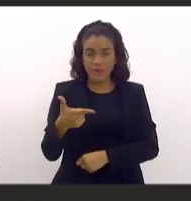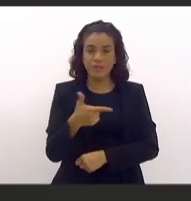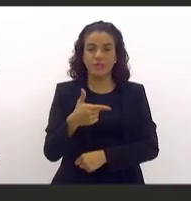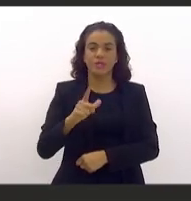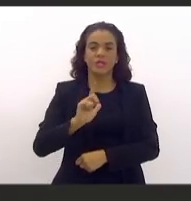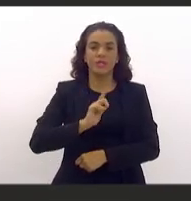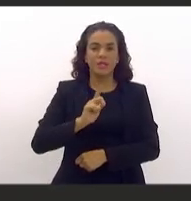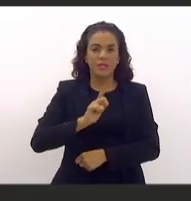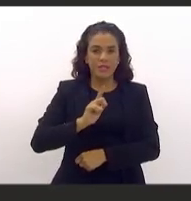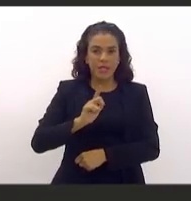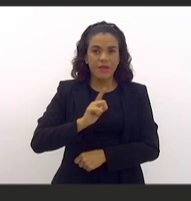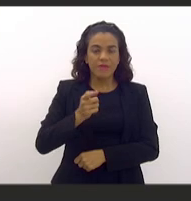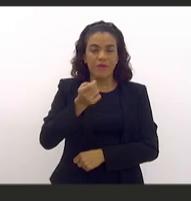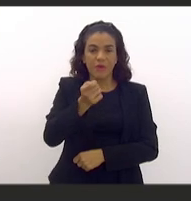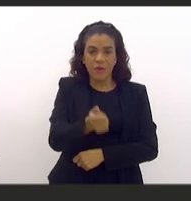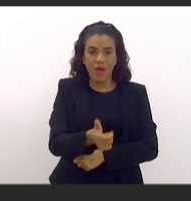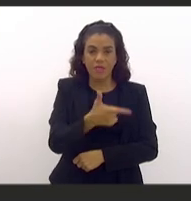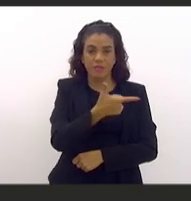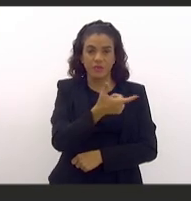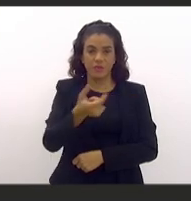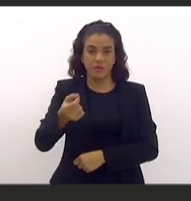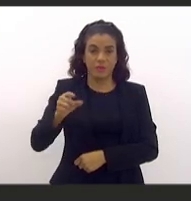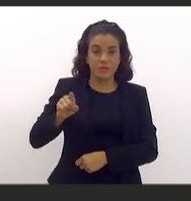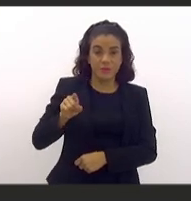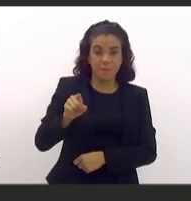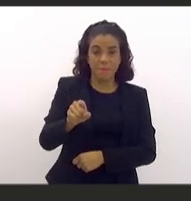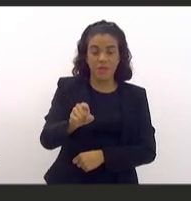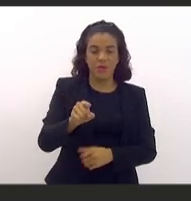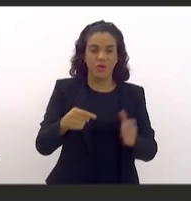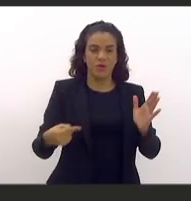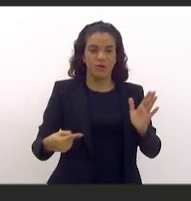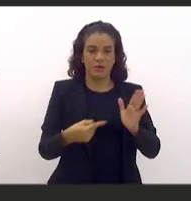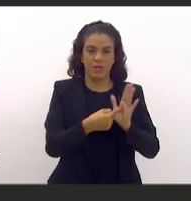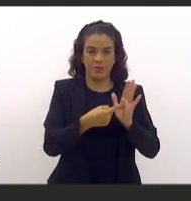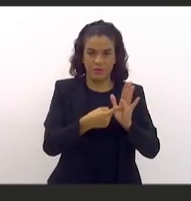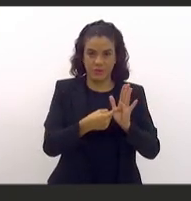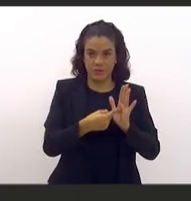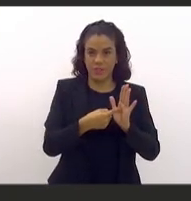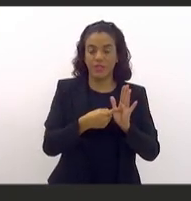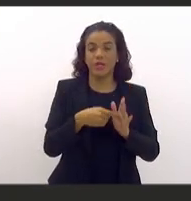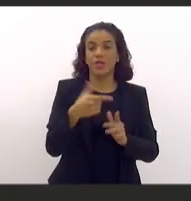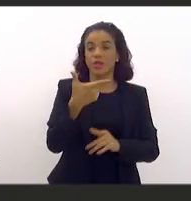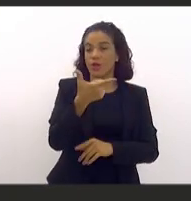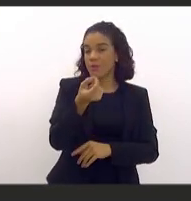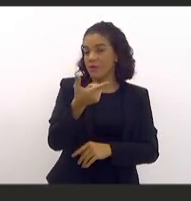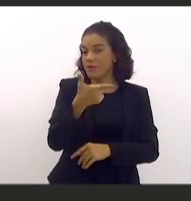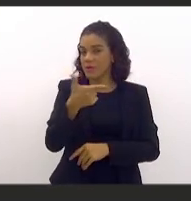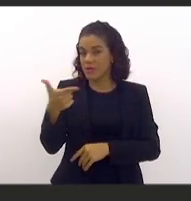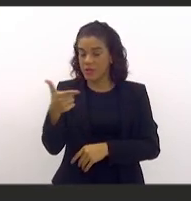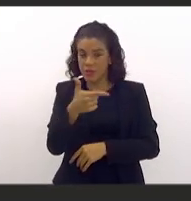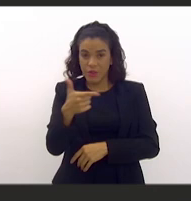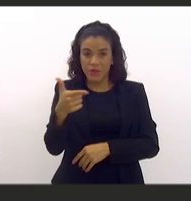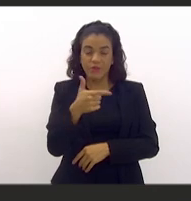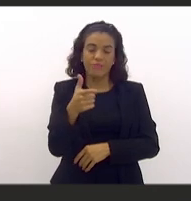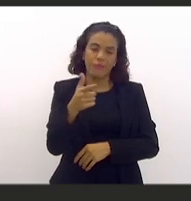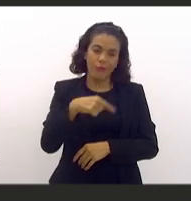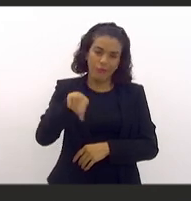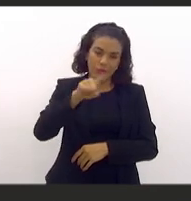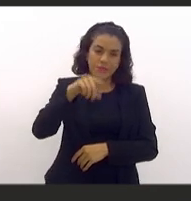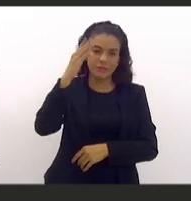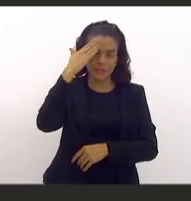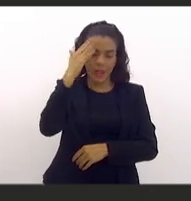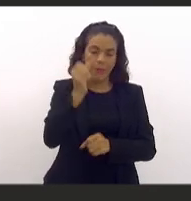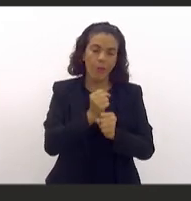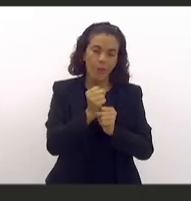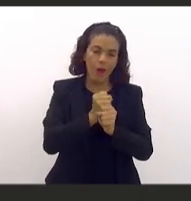gente teve quase 200 mil denúncias em 2022. 2022 é um ano, como vocês sabem, foi